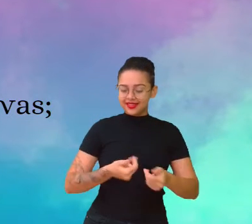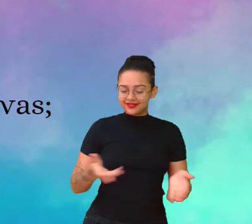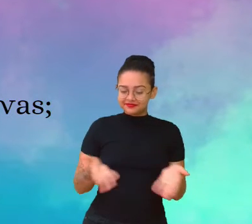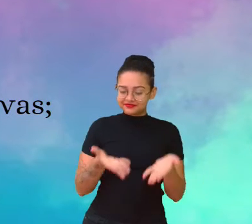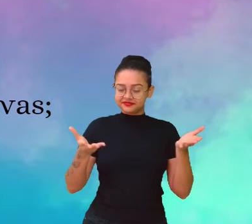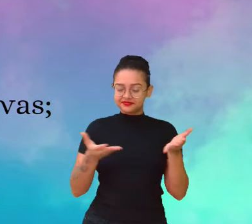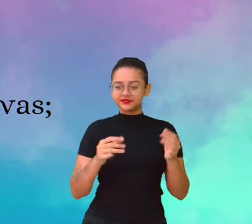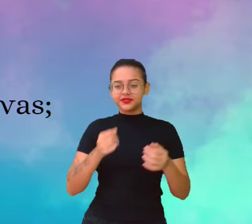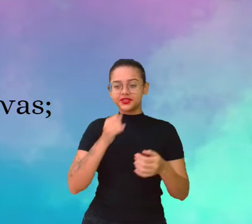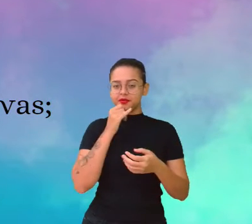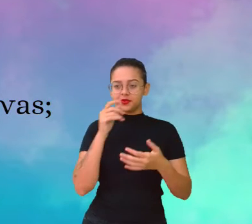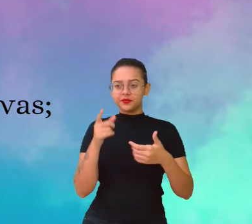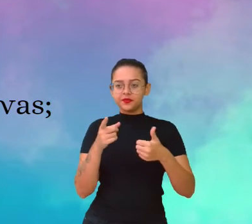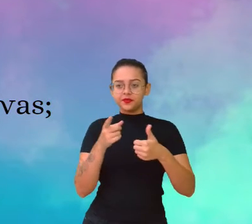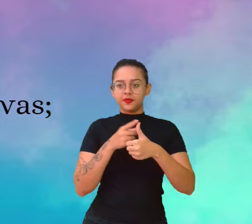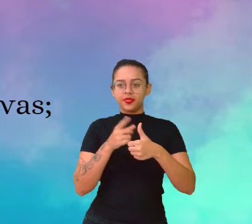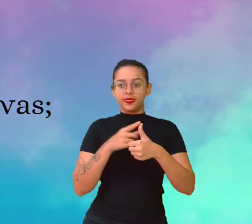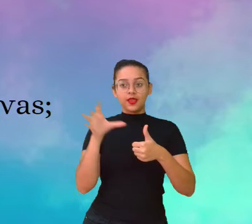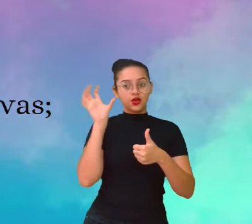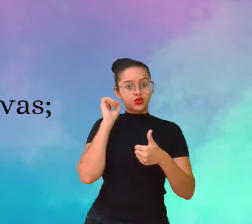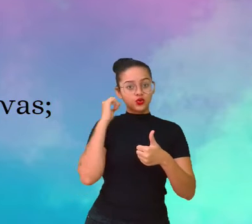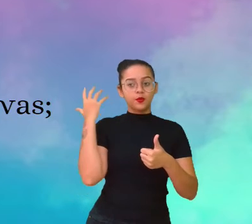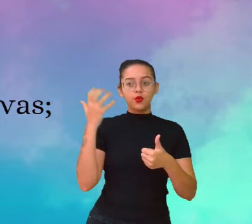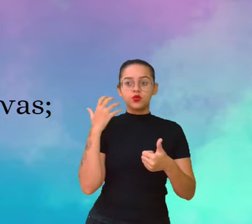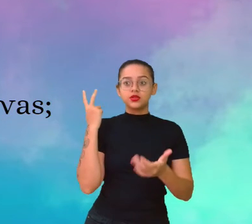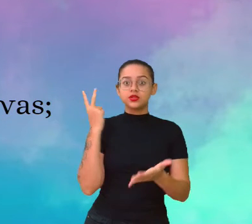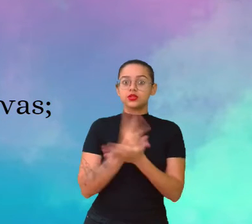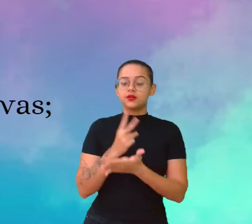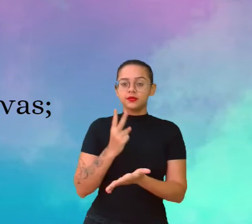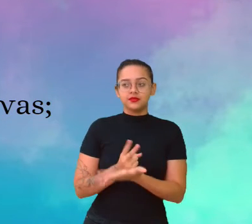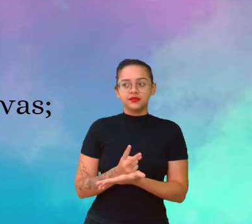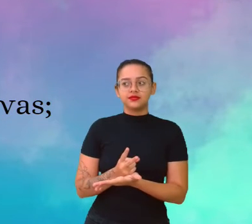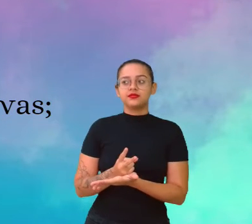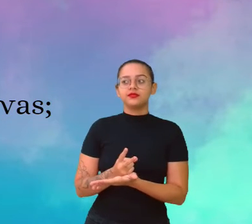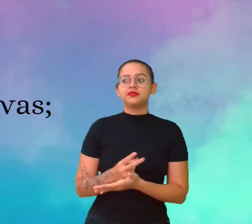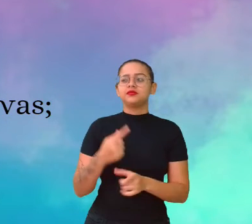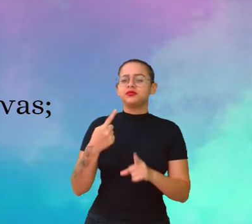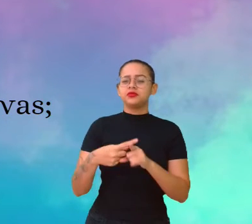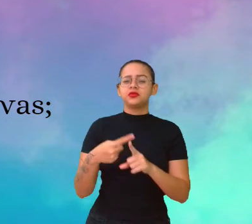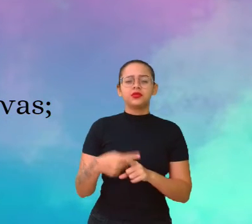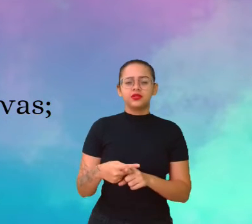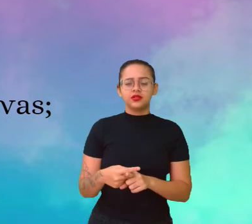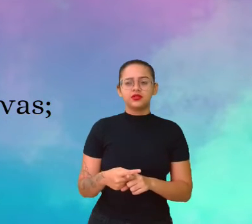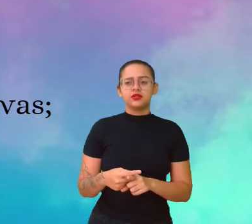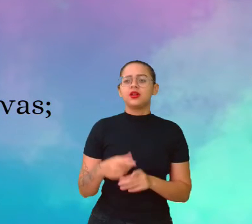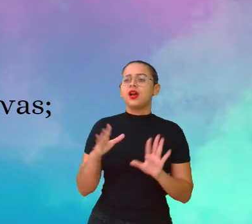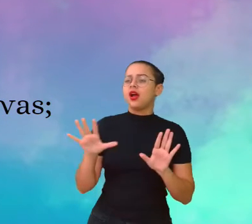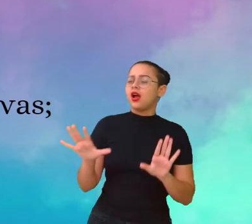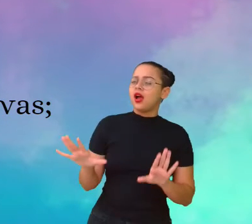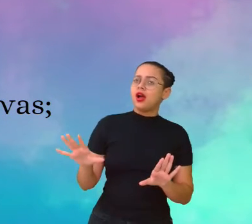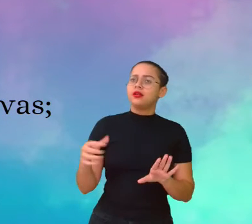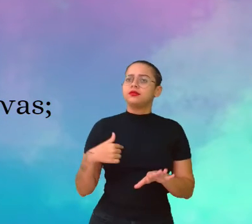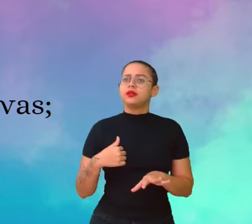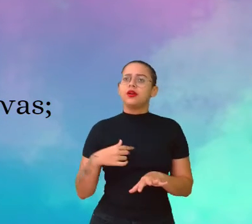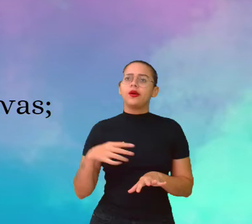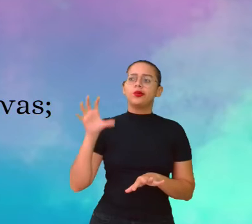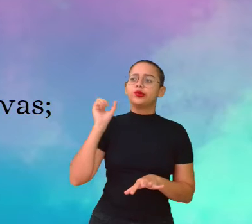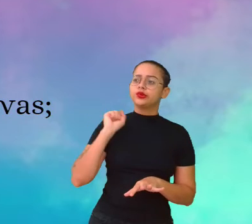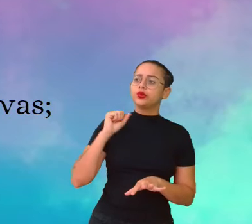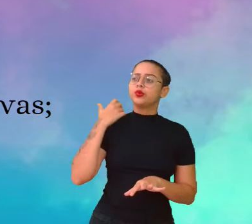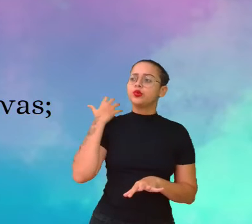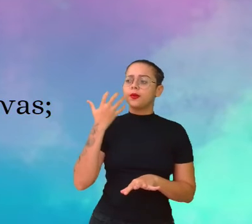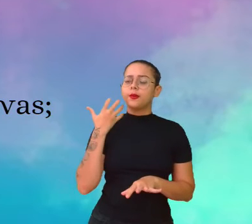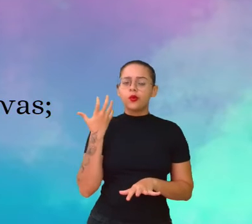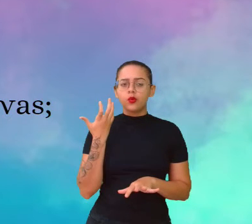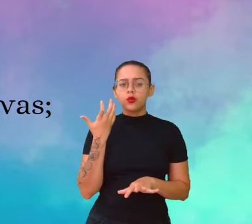Por exemplo, aí a primeira diz, ouça música, sempre. Né? Por quê? Aí diz, eu escuto a música